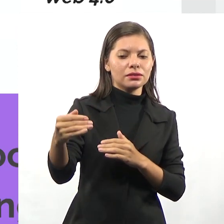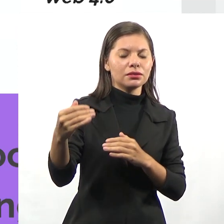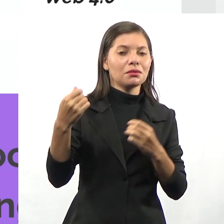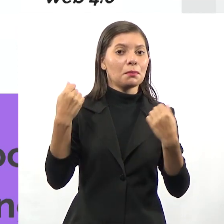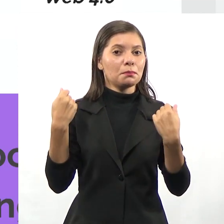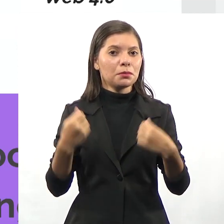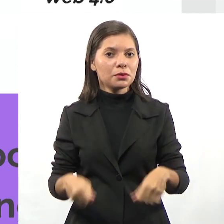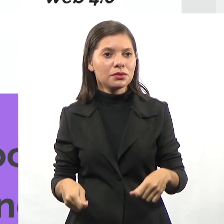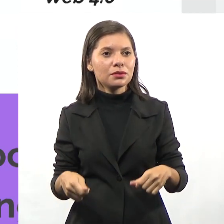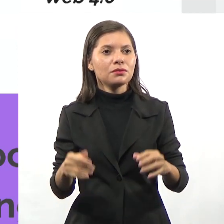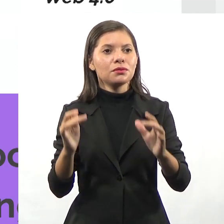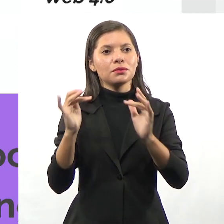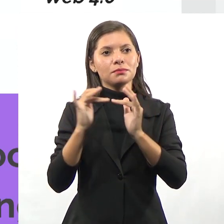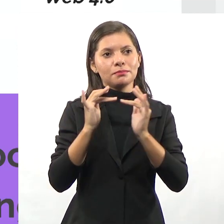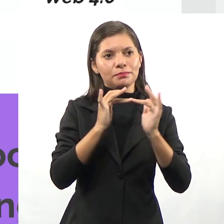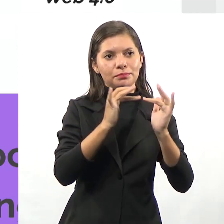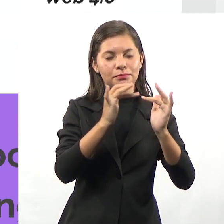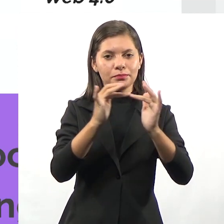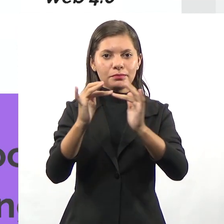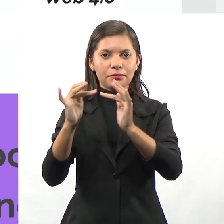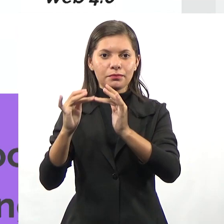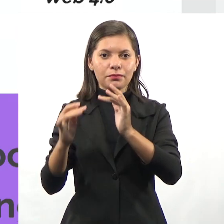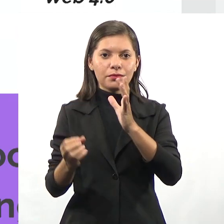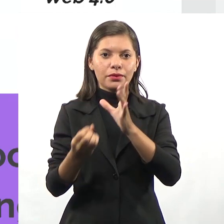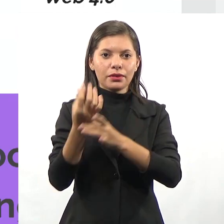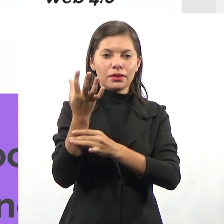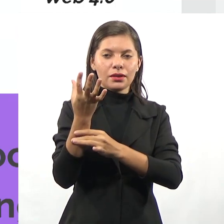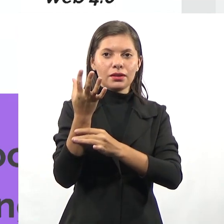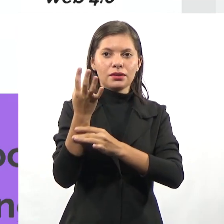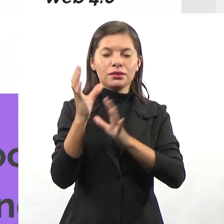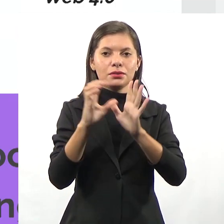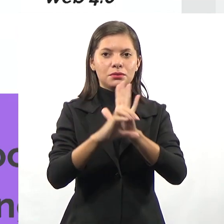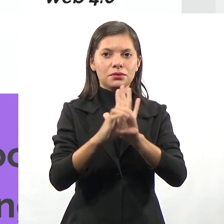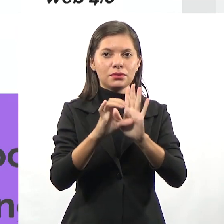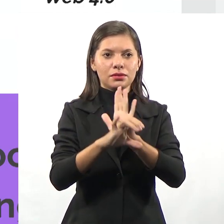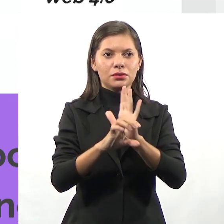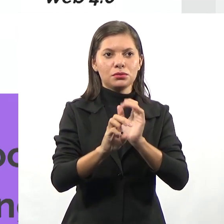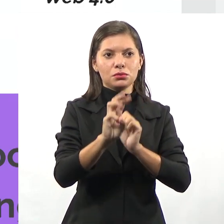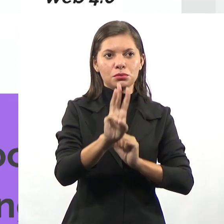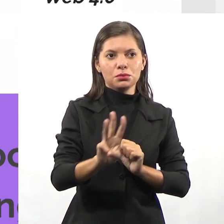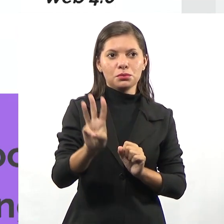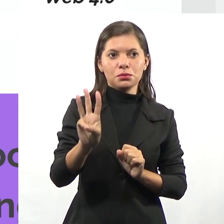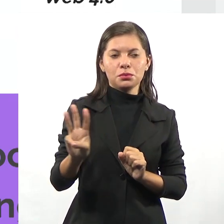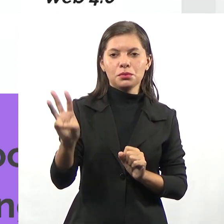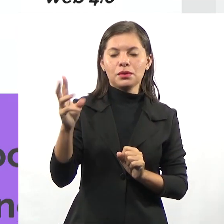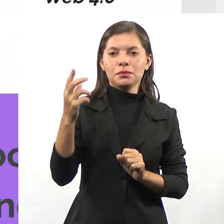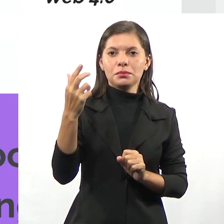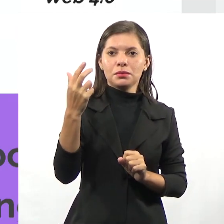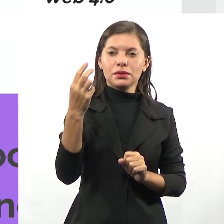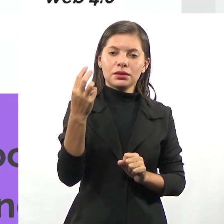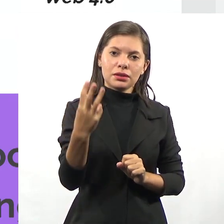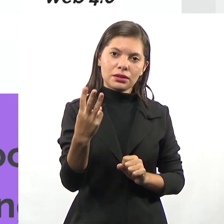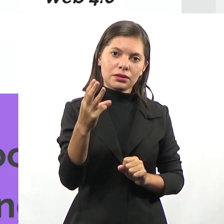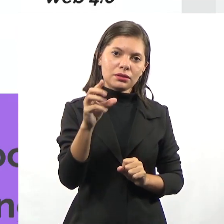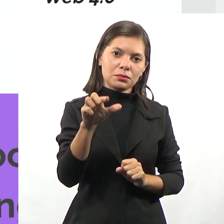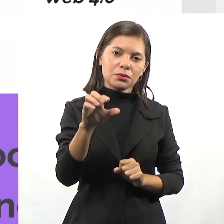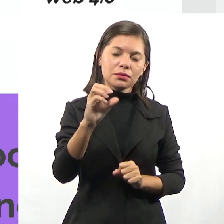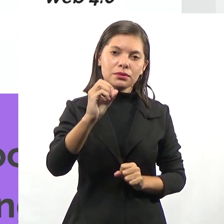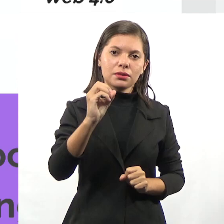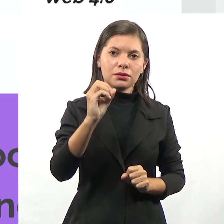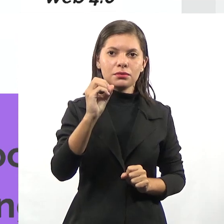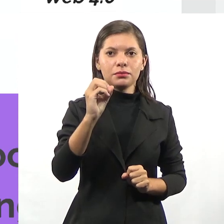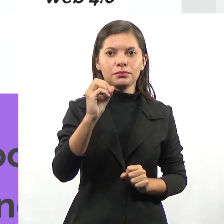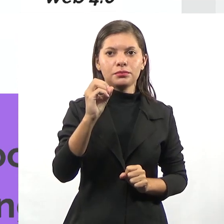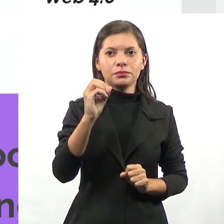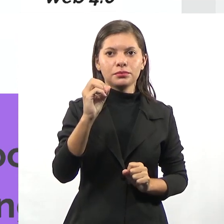essa possibilidade de interatividade, nasce o conceito de Web 3.0, que é o conceito de web